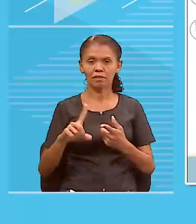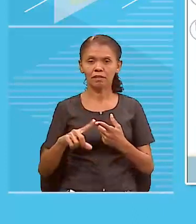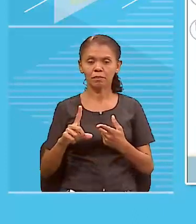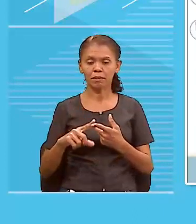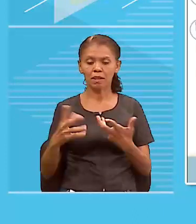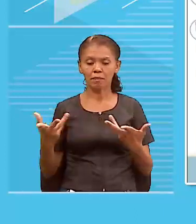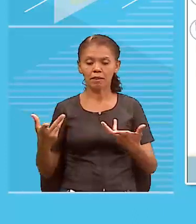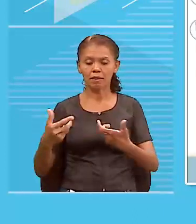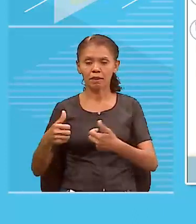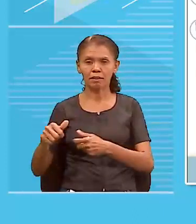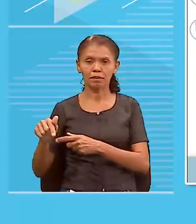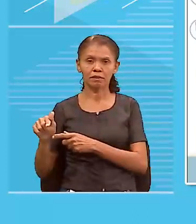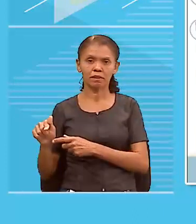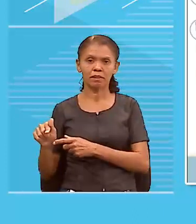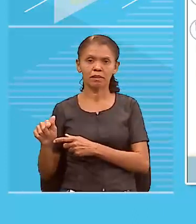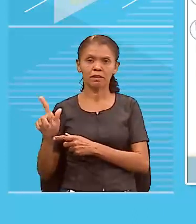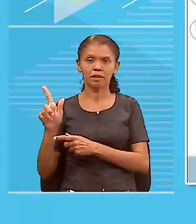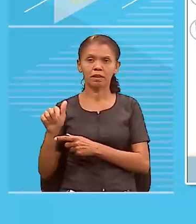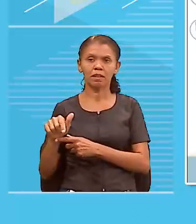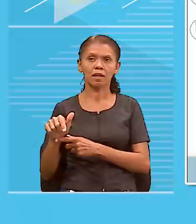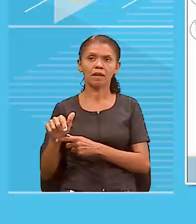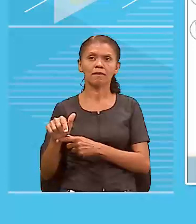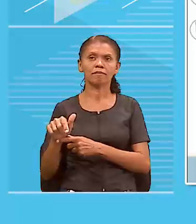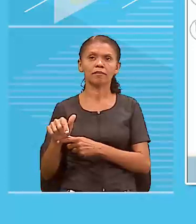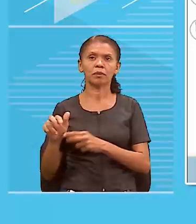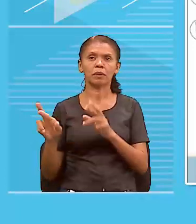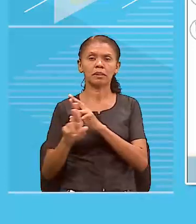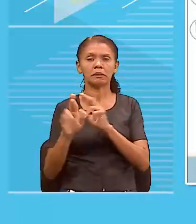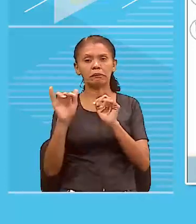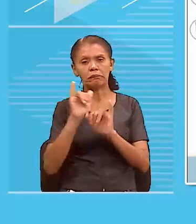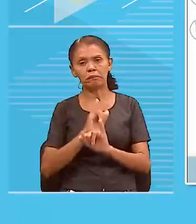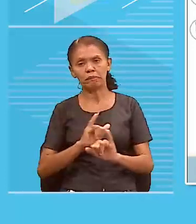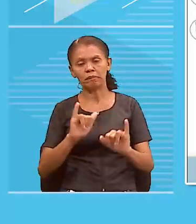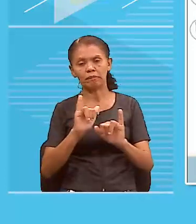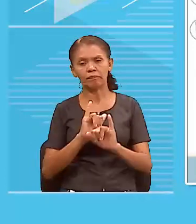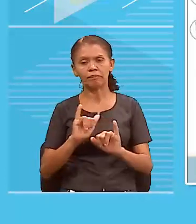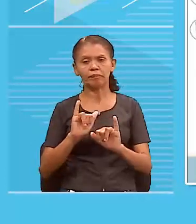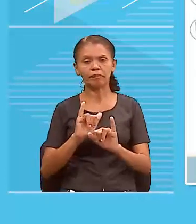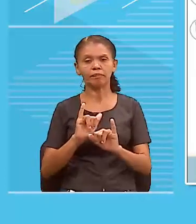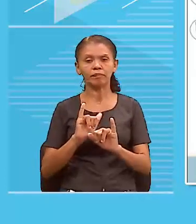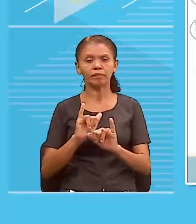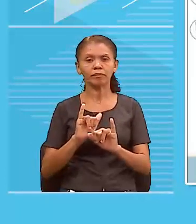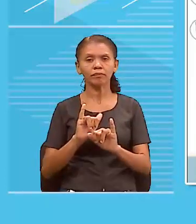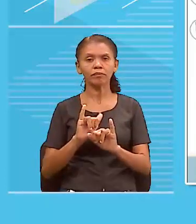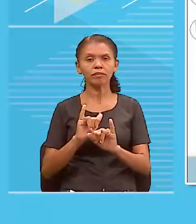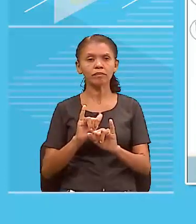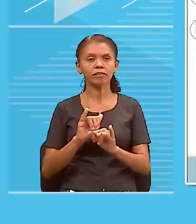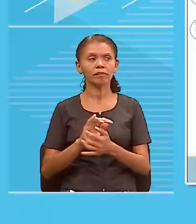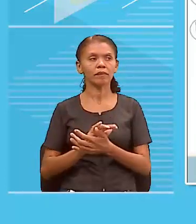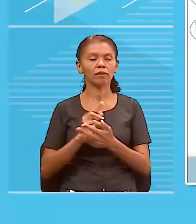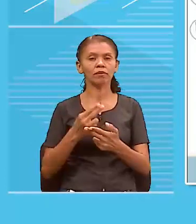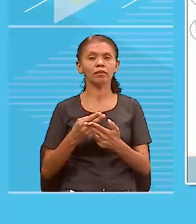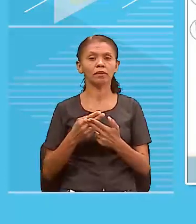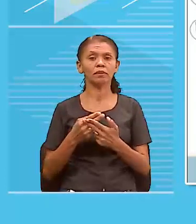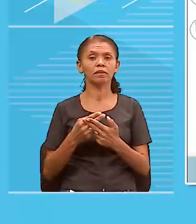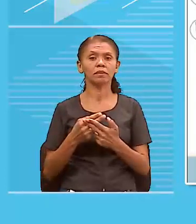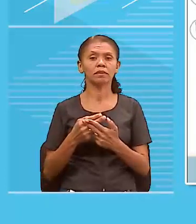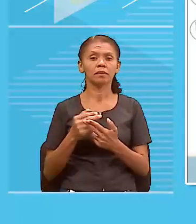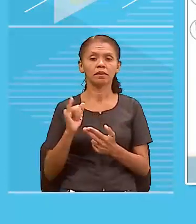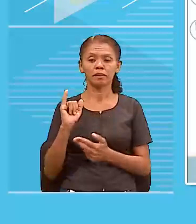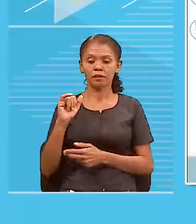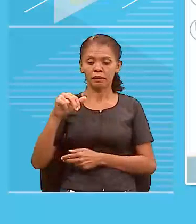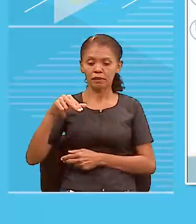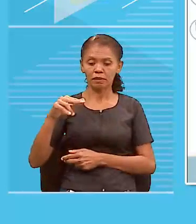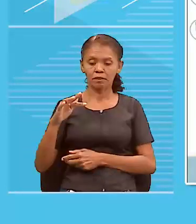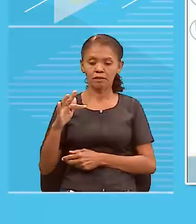essas questões da informação não é qual é podemos inferir o eu